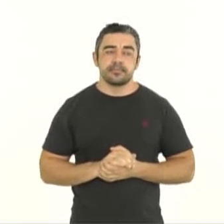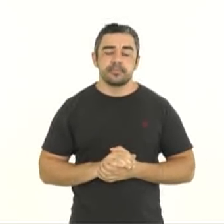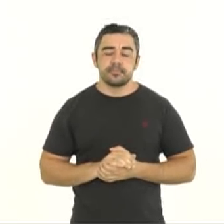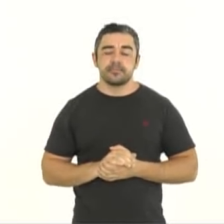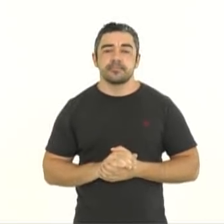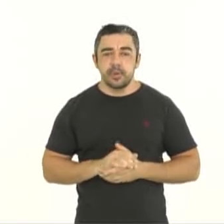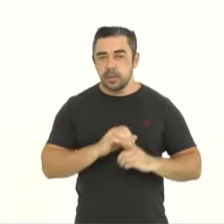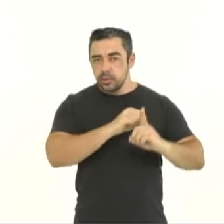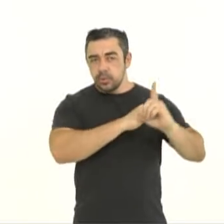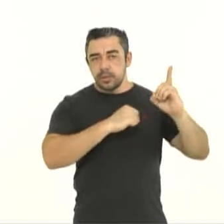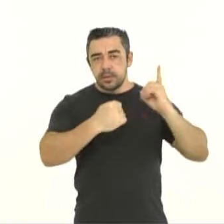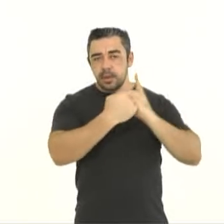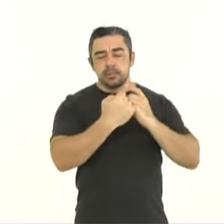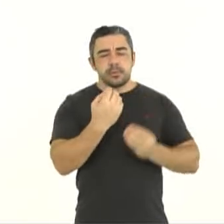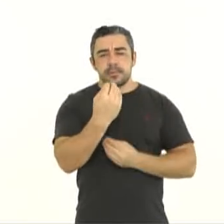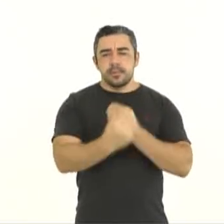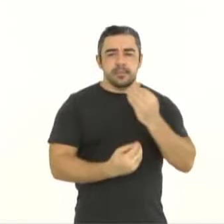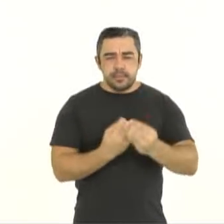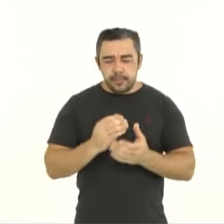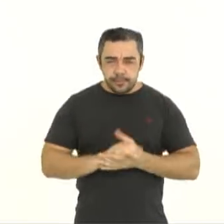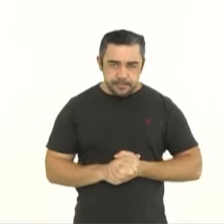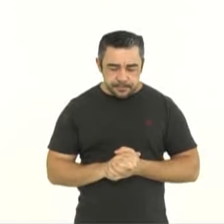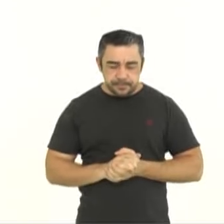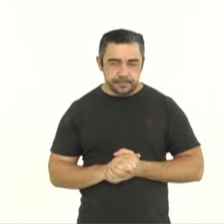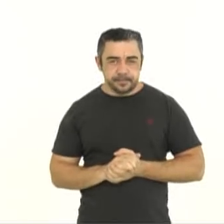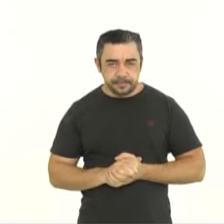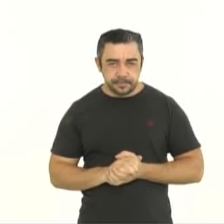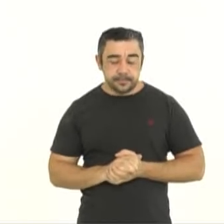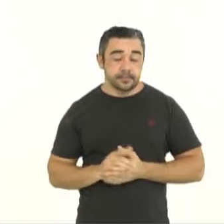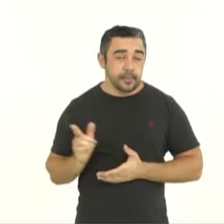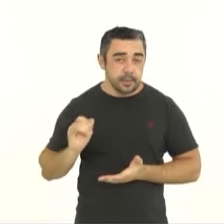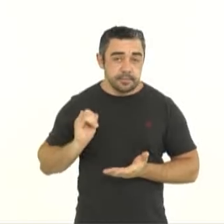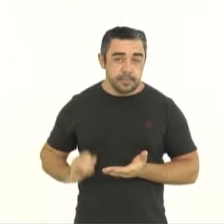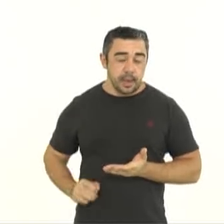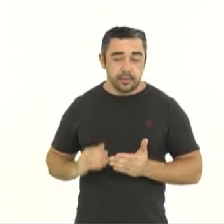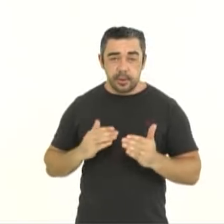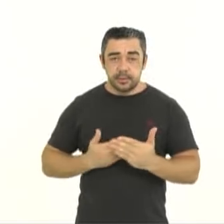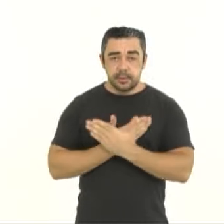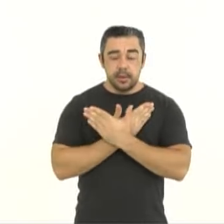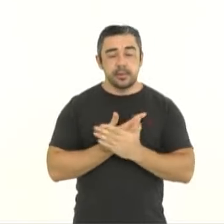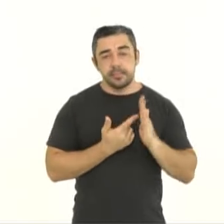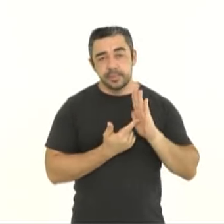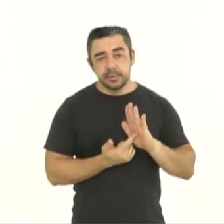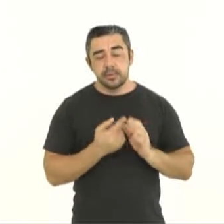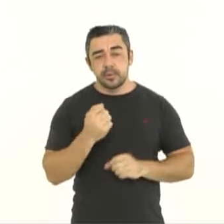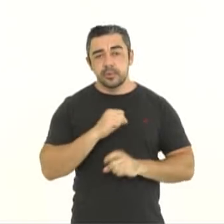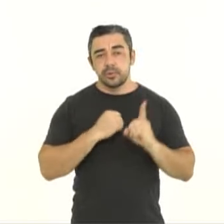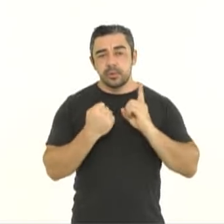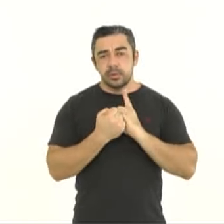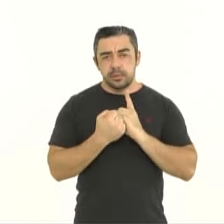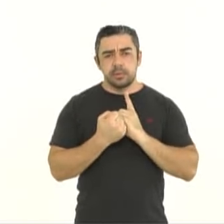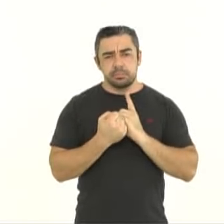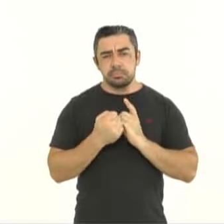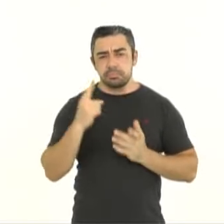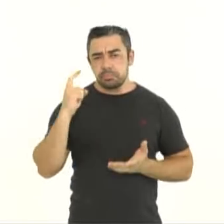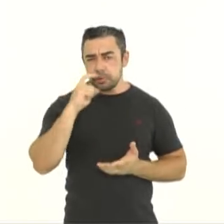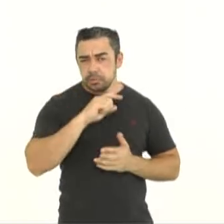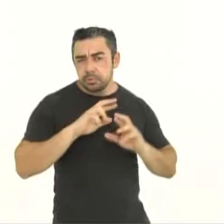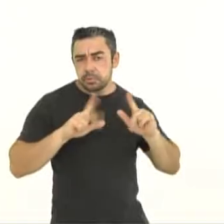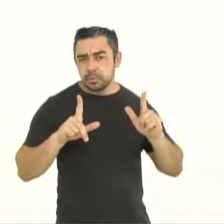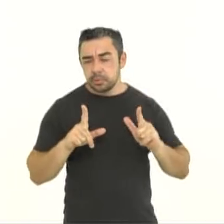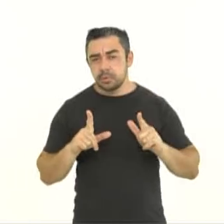A sociedade. Como era a sociedade? Vamos lá. O Império Azteca apresentava uma sociedade complexa